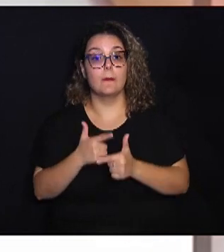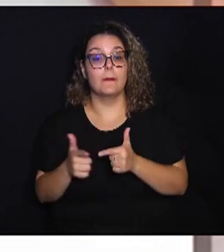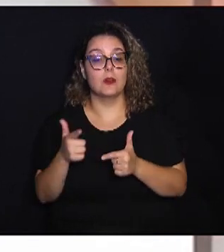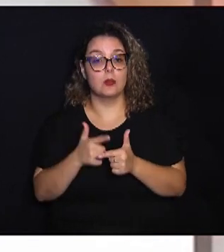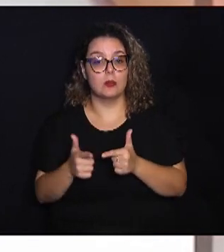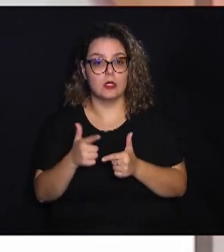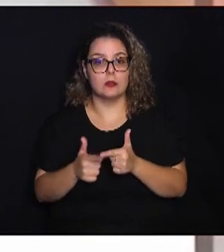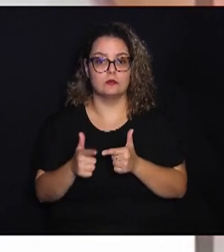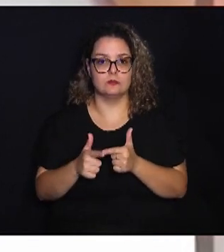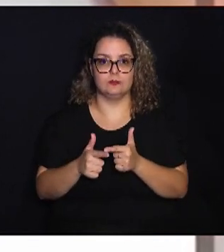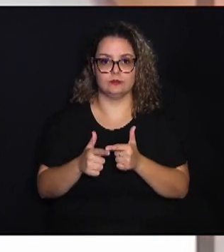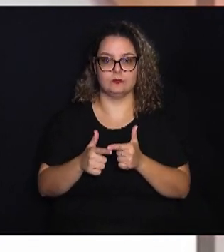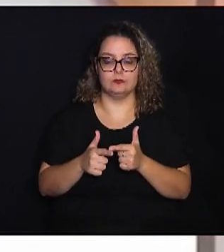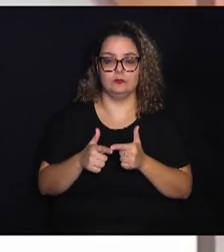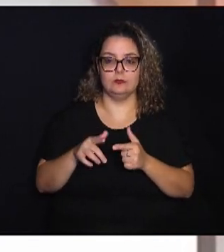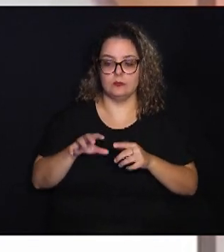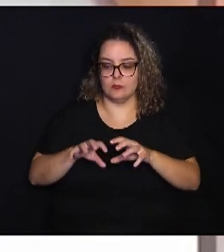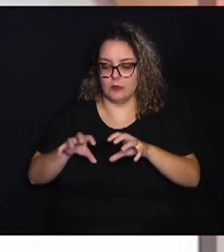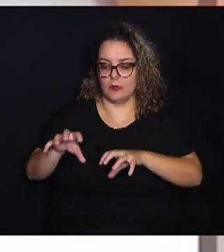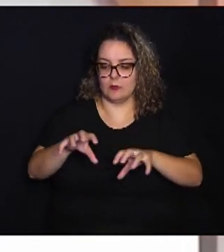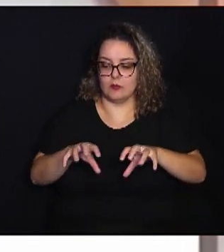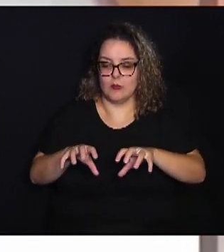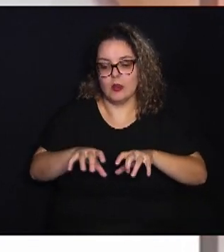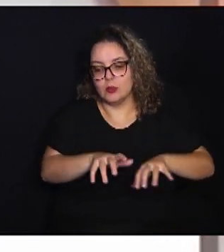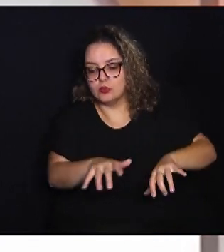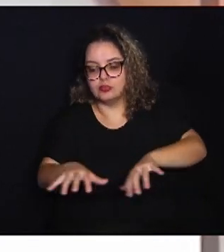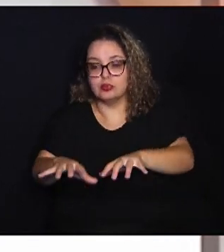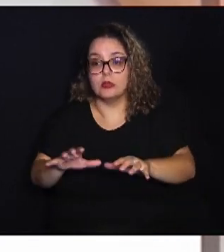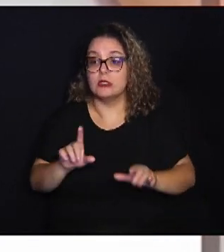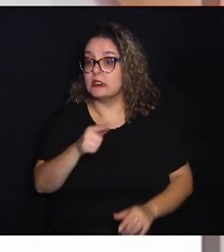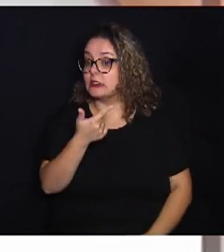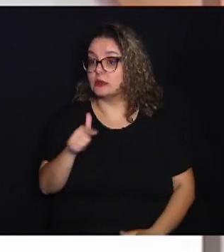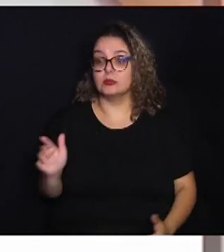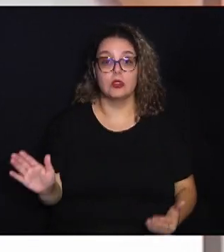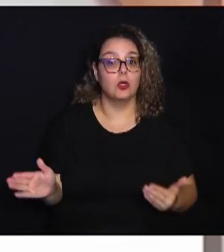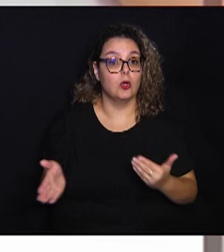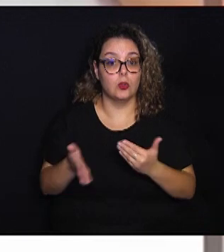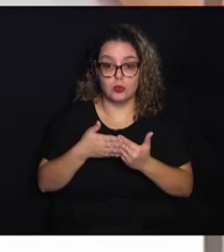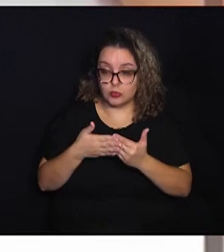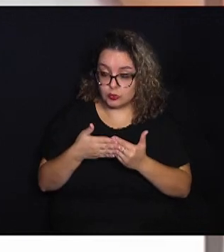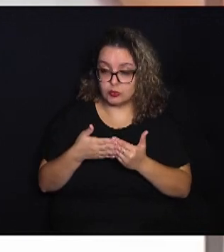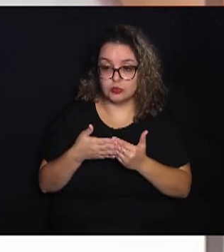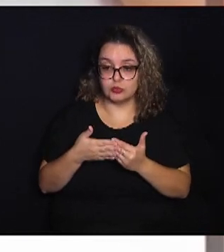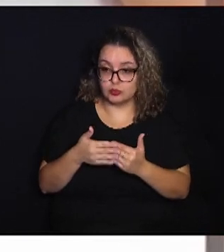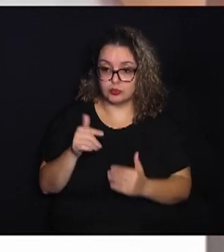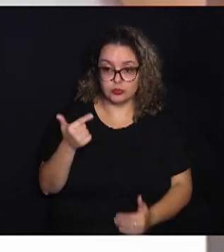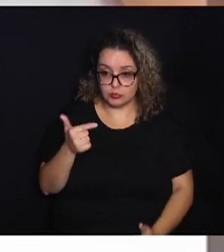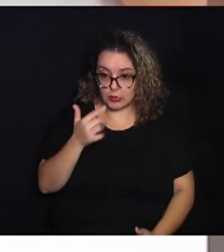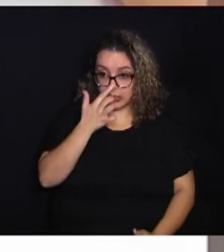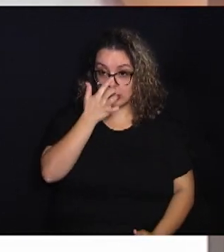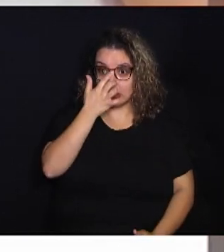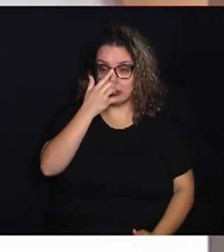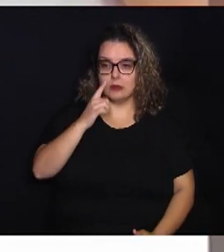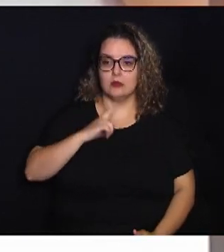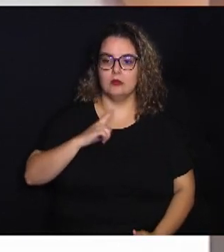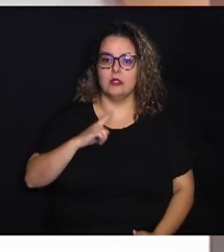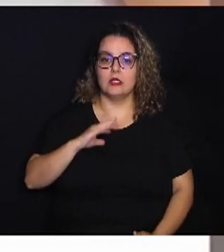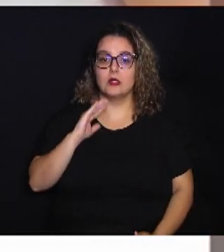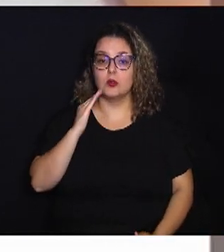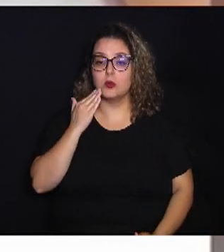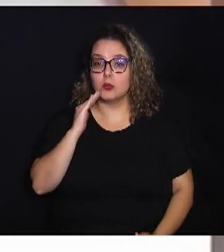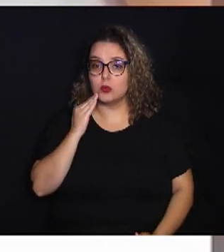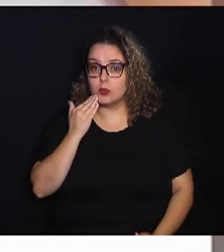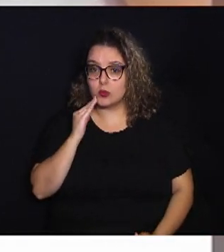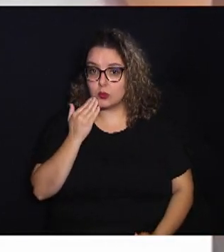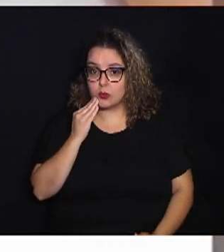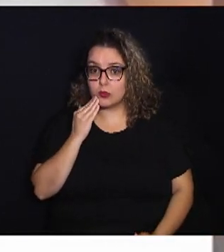da migração dessas células e não tem o fechamento desse tubo neural, você vai ter um defeito de